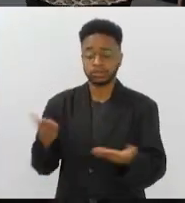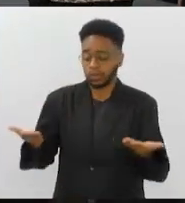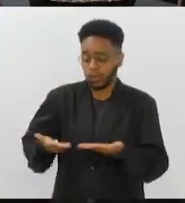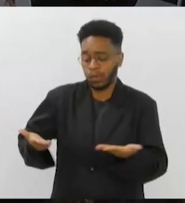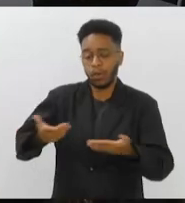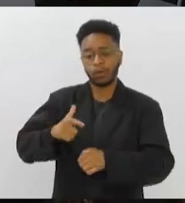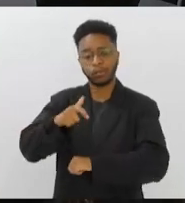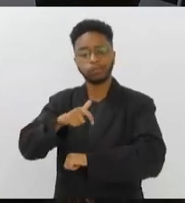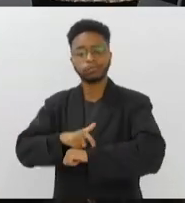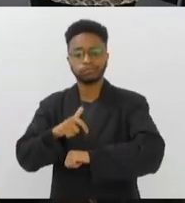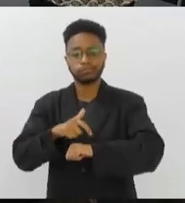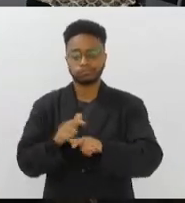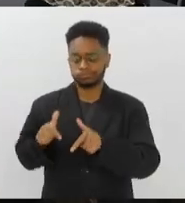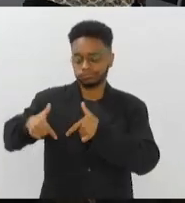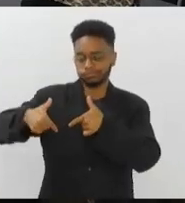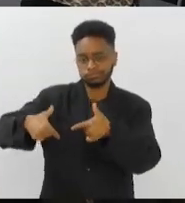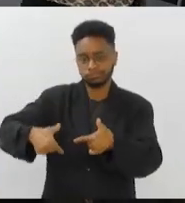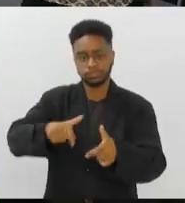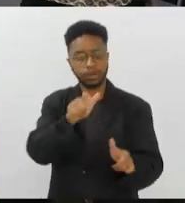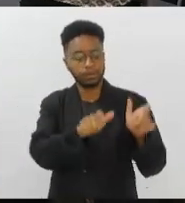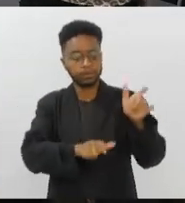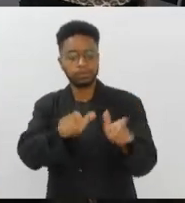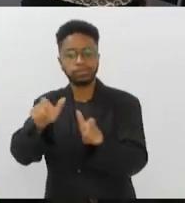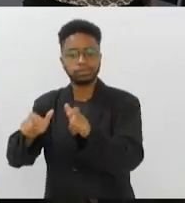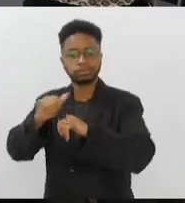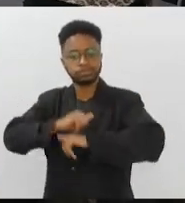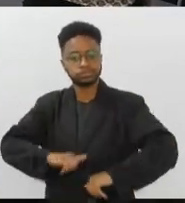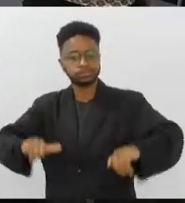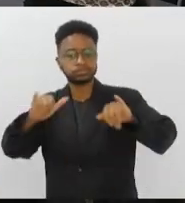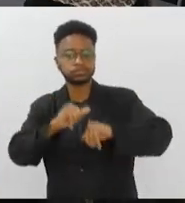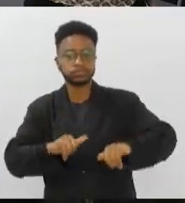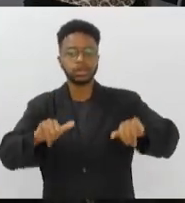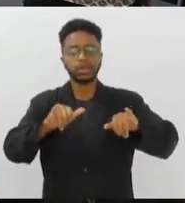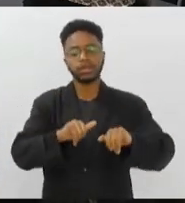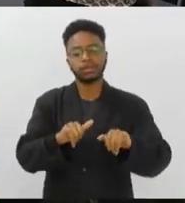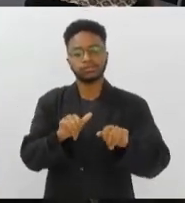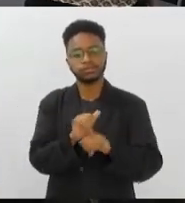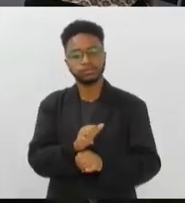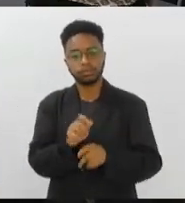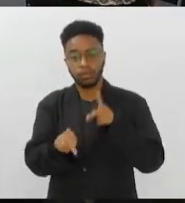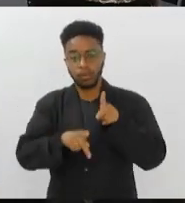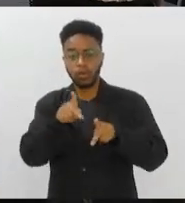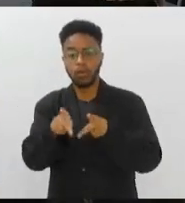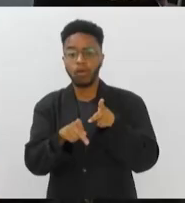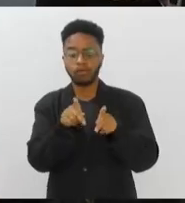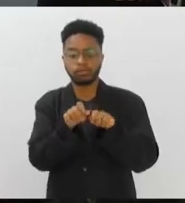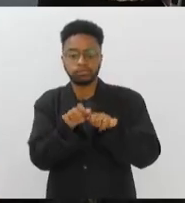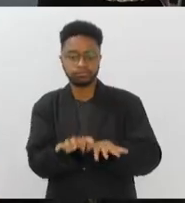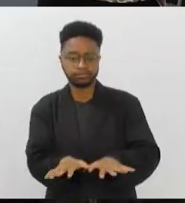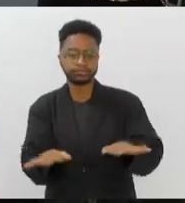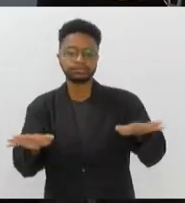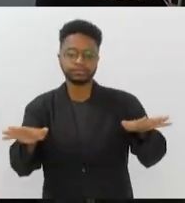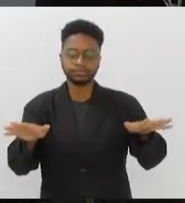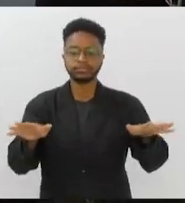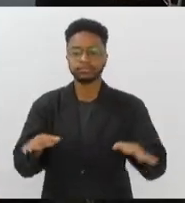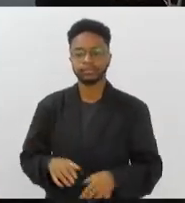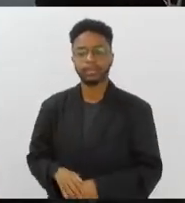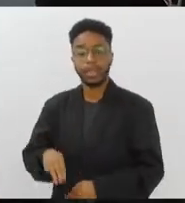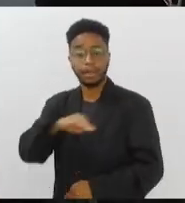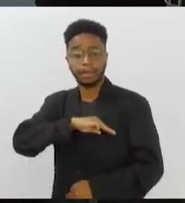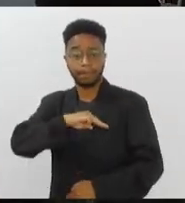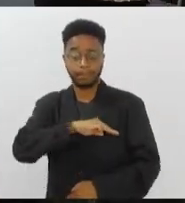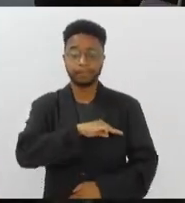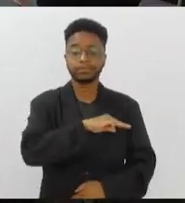a vez de ouvir as Marias, Maris, Marielles, Malês.